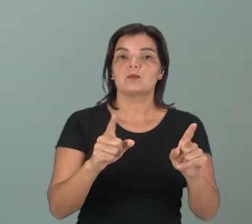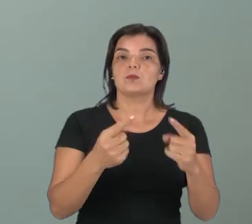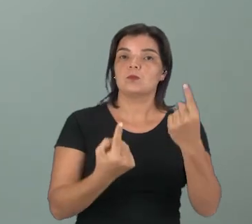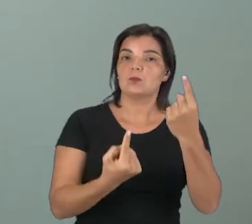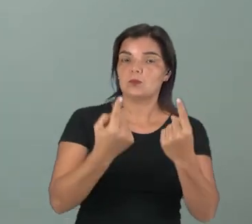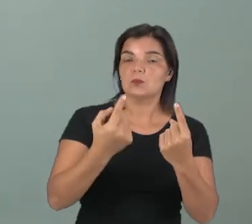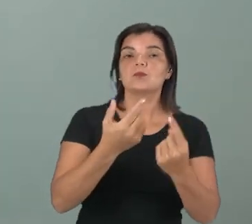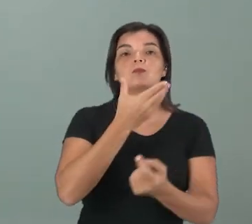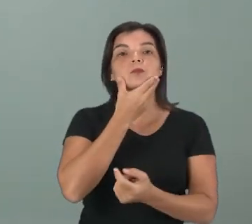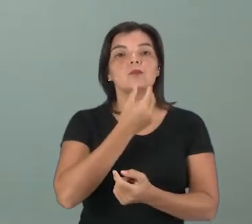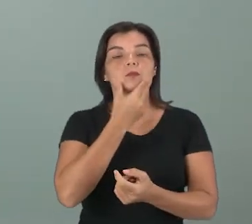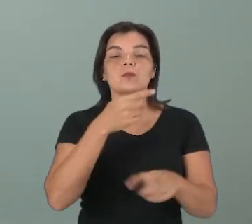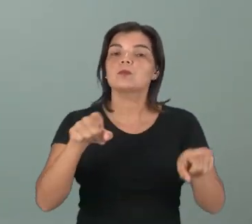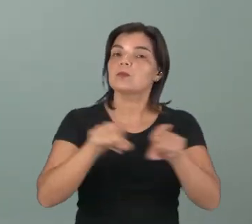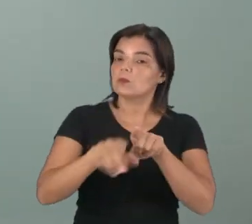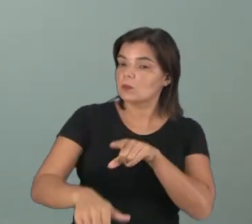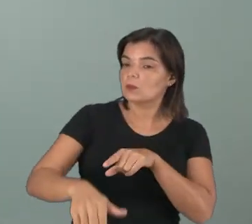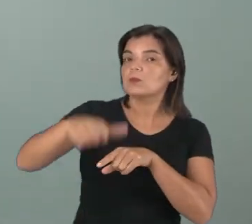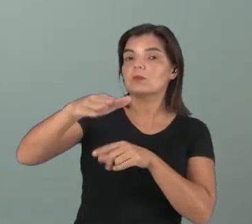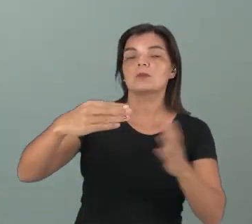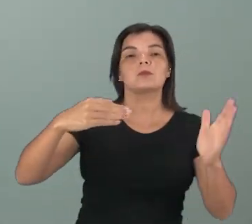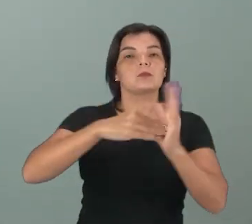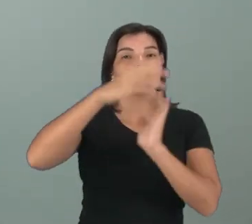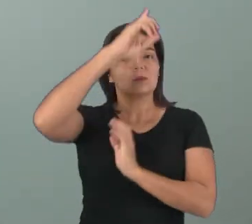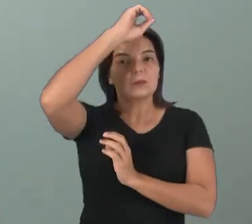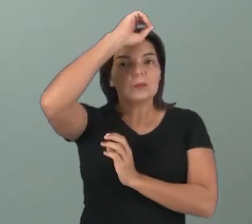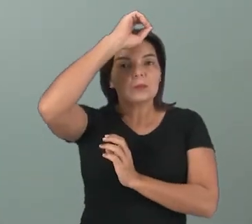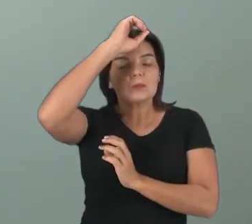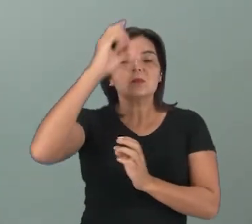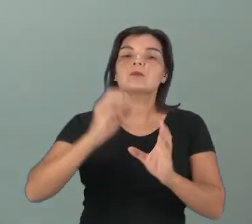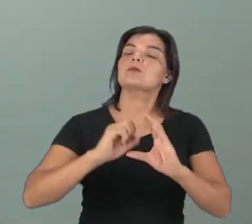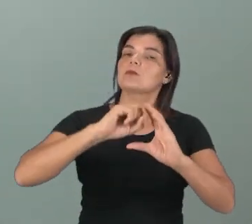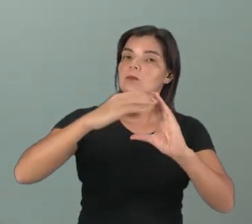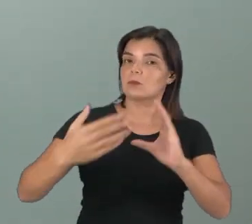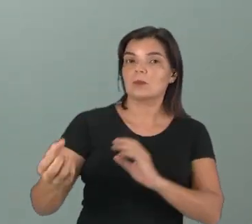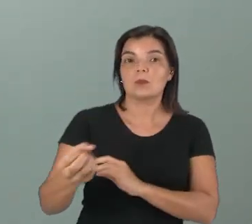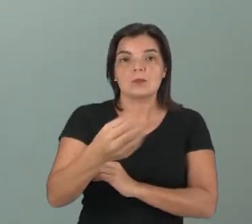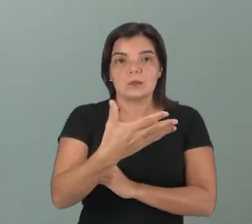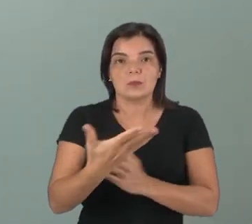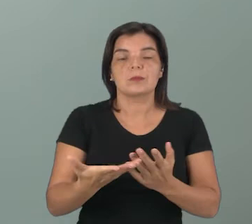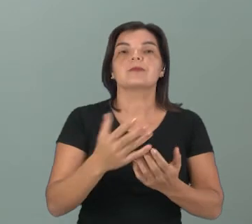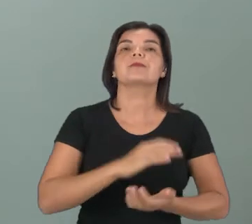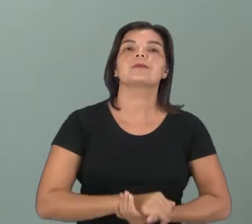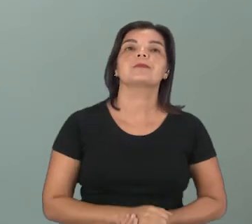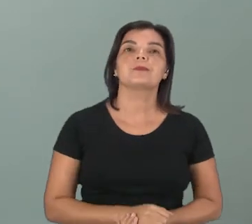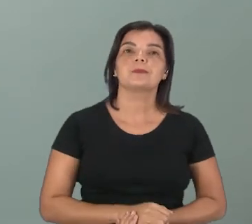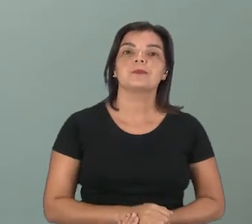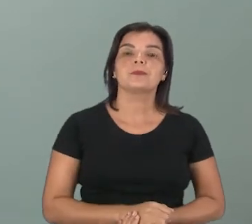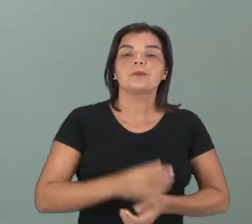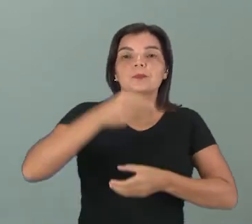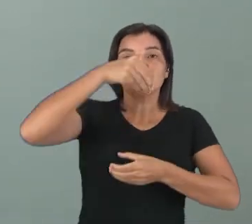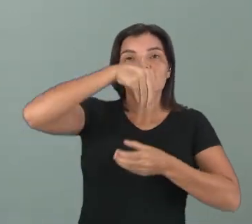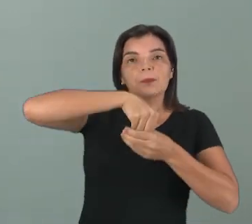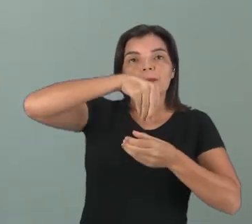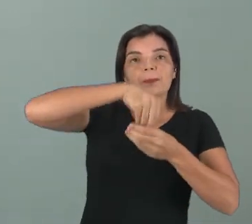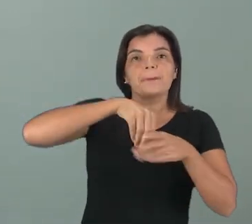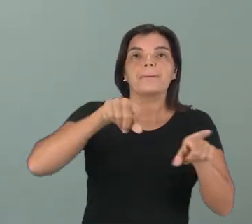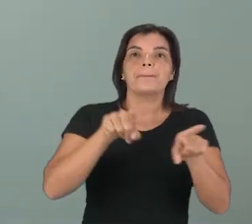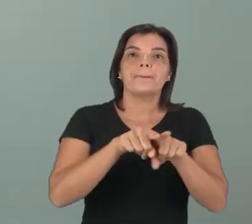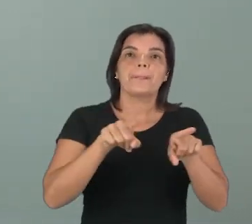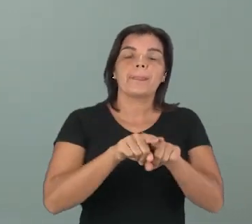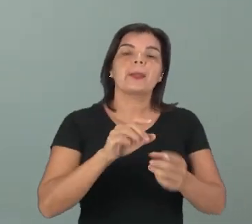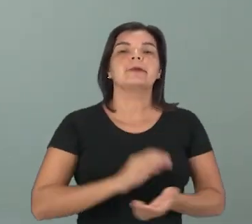um menino até se tornar um homem, porque ele vai adquirir novas características. Sobre os